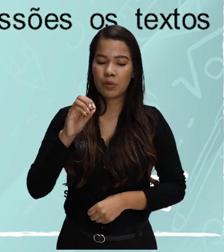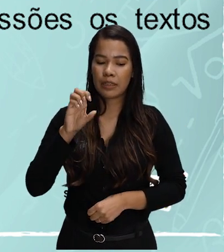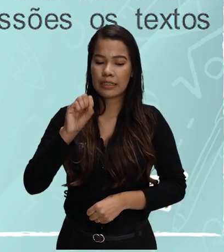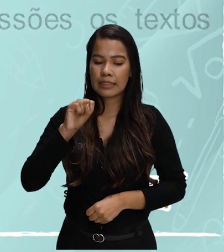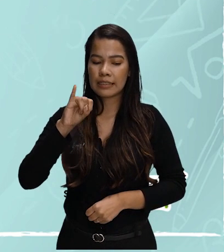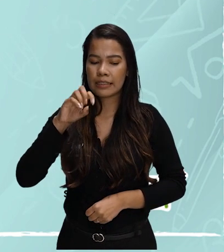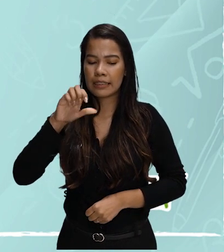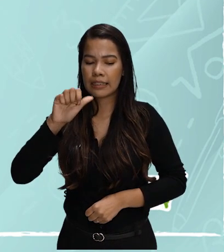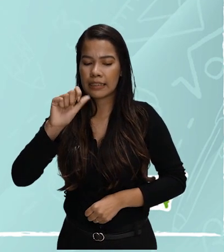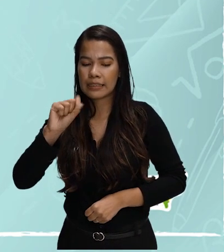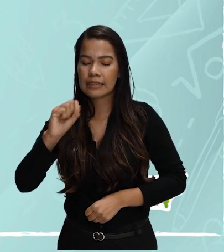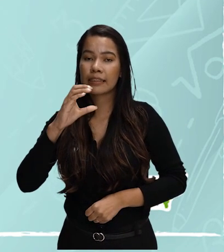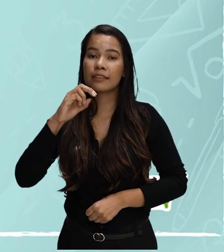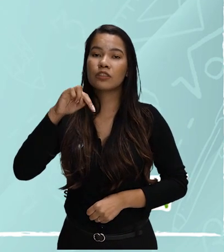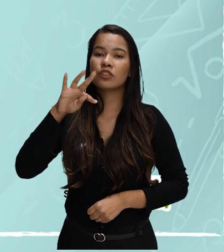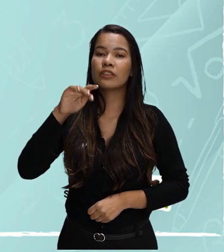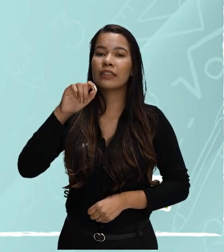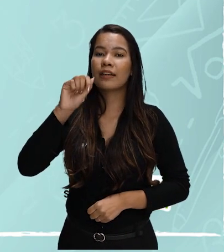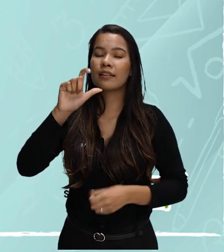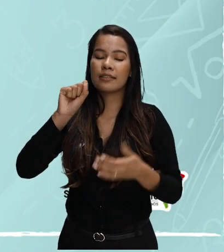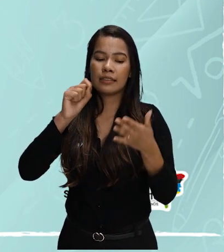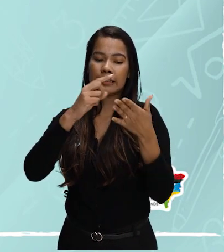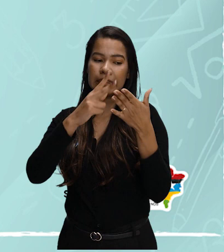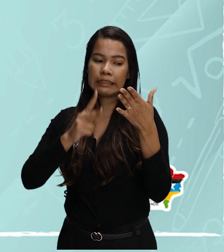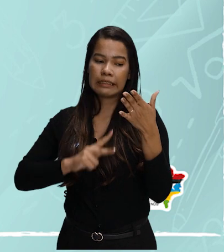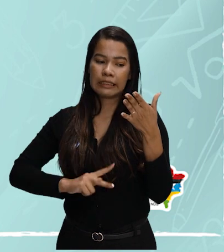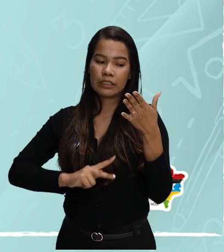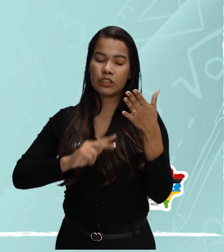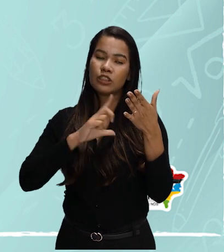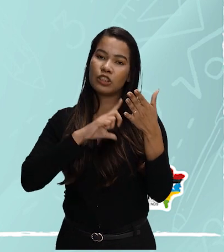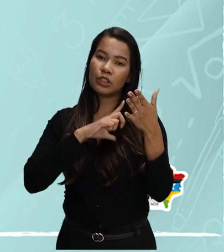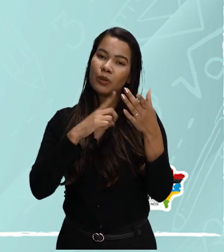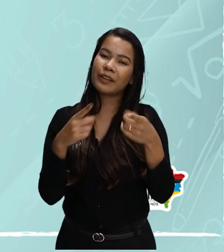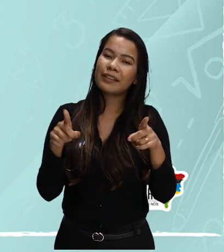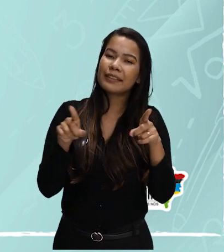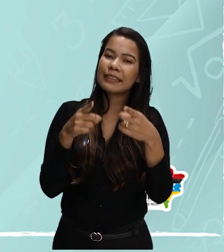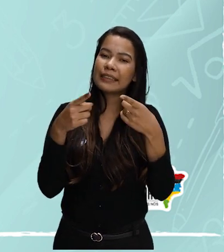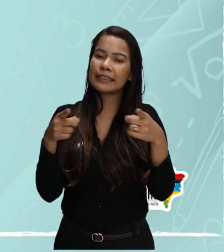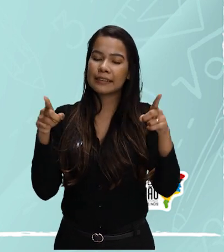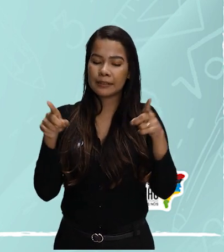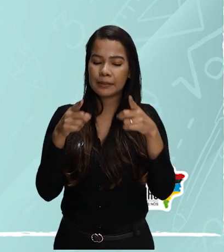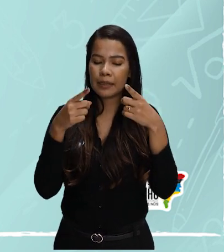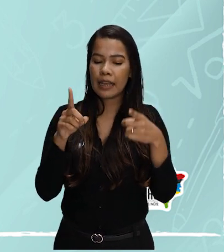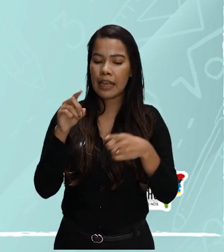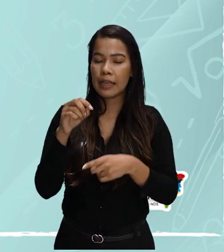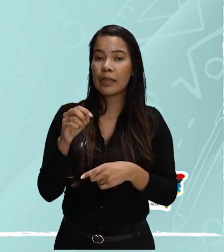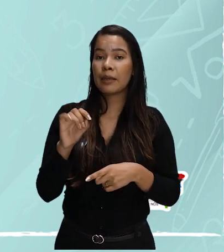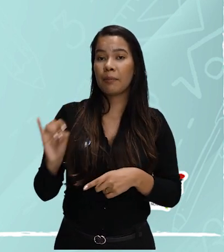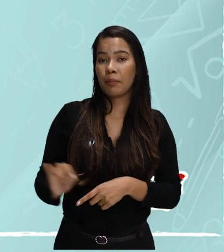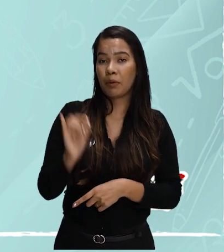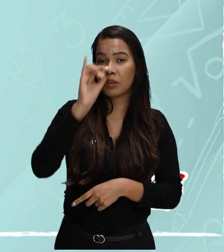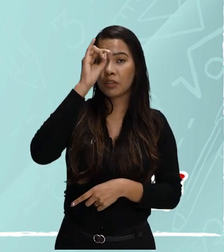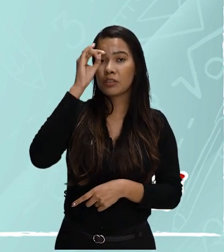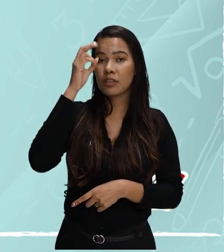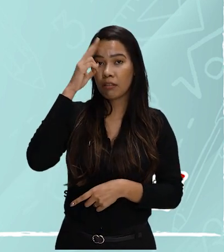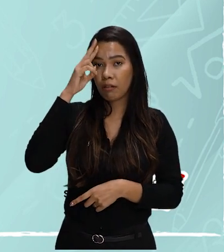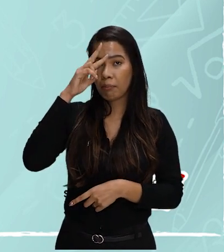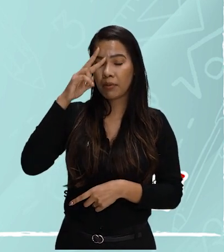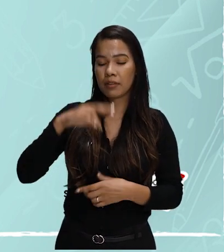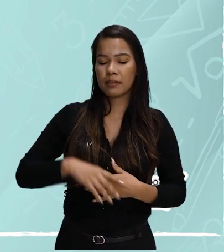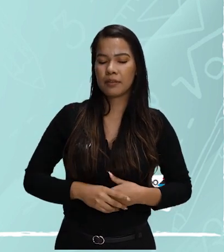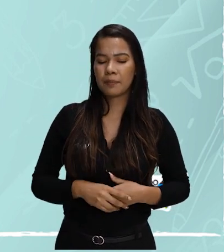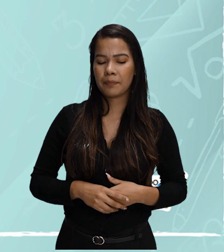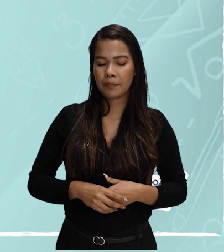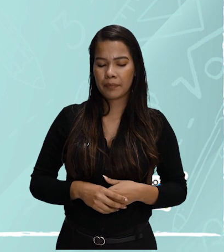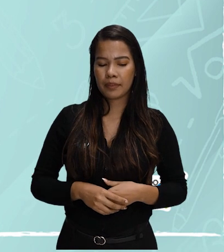e eram acompanhadas por instrumentos musicais. Estou sendo repetitiva, mas é importante memorizar isso aí. E os artistas,